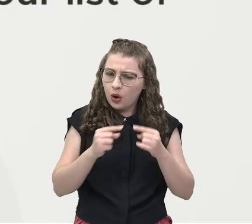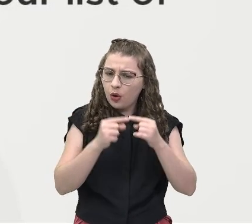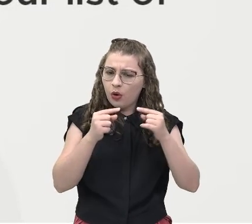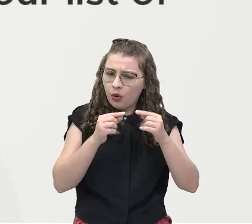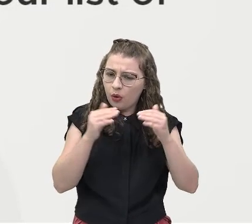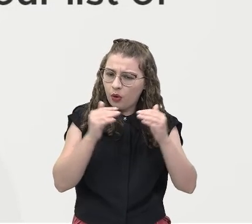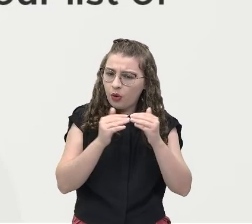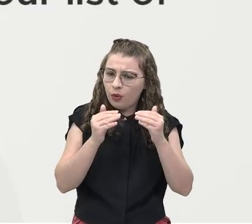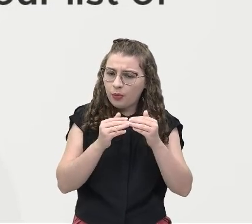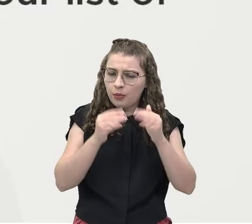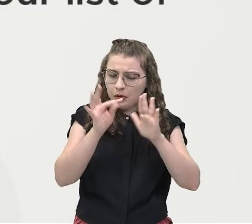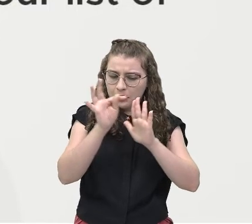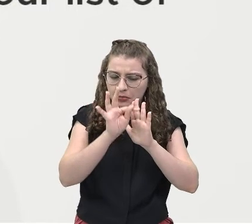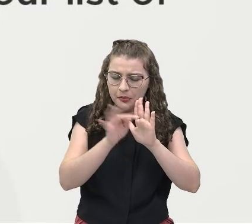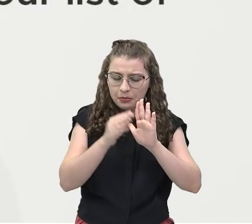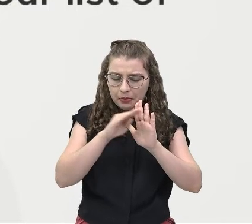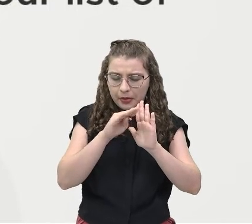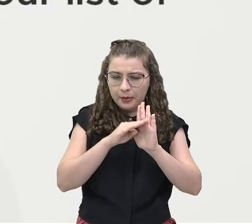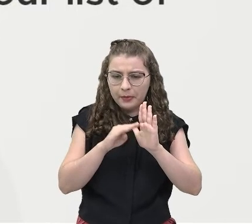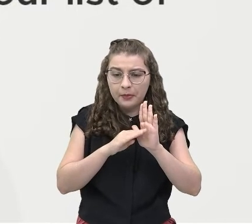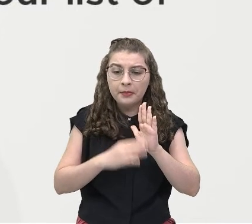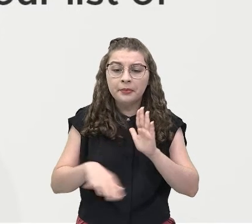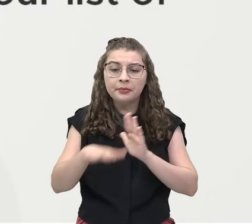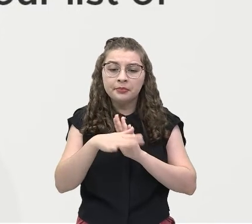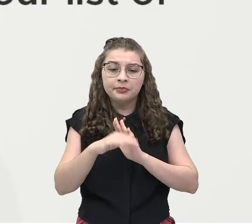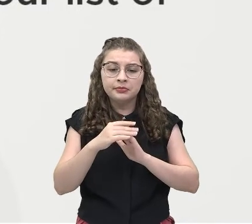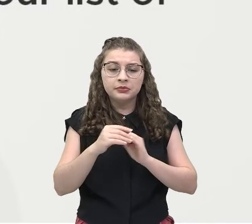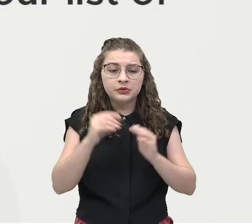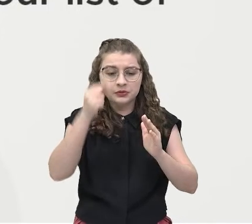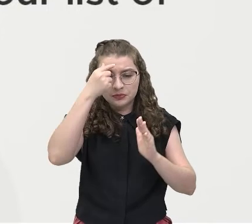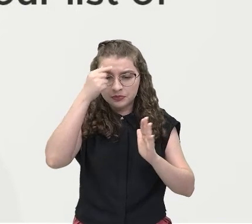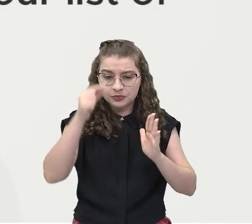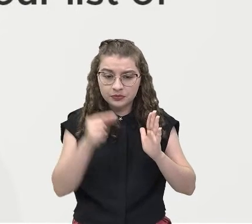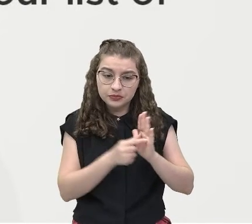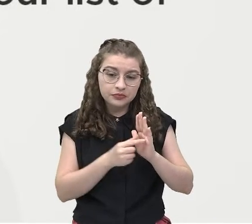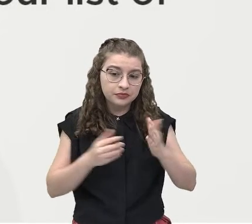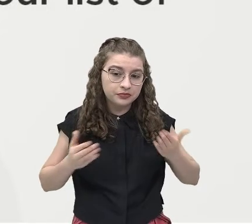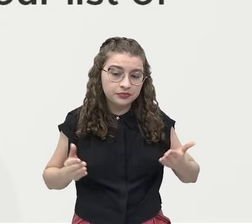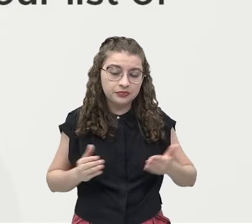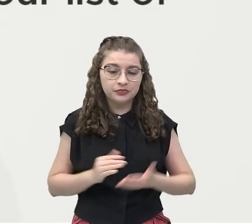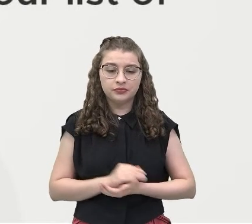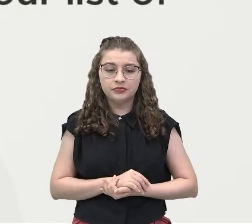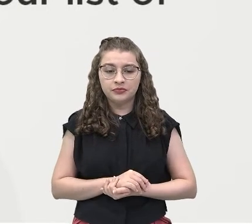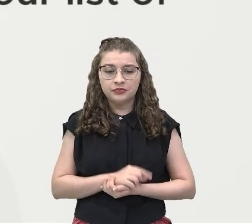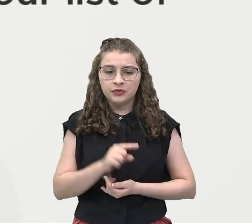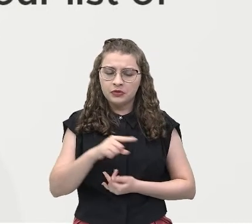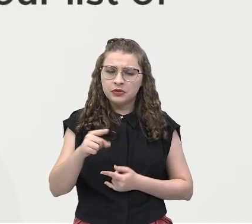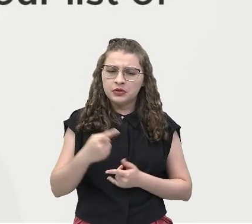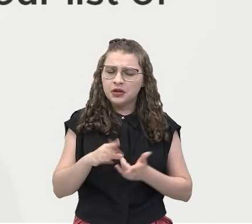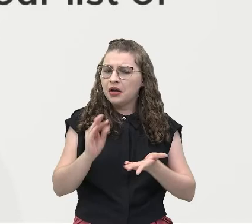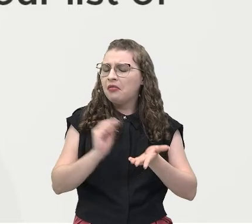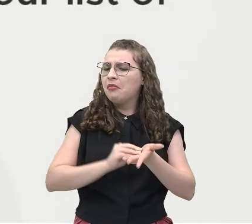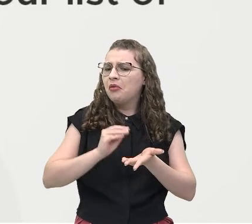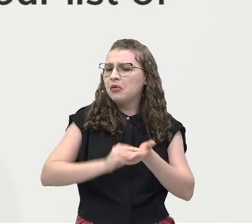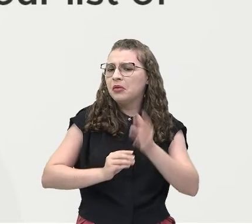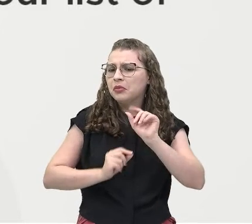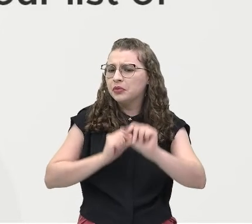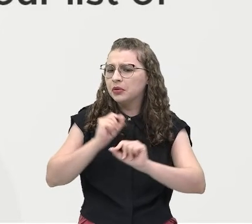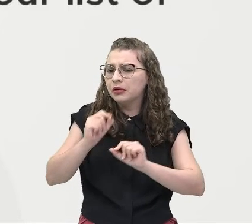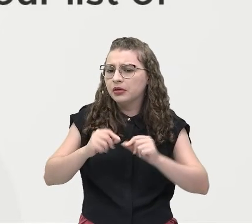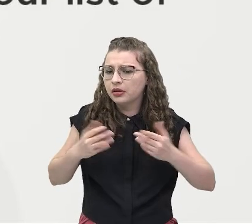lista, né, de aplicações da inteligência artificial? Acha que a gente deixou alguma coisa de